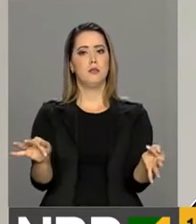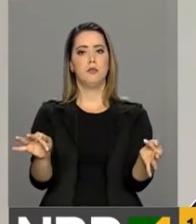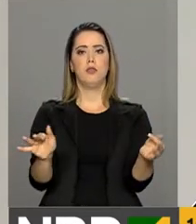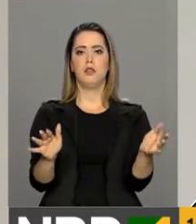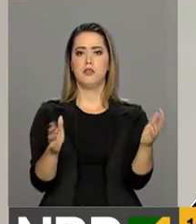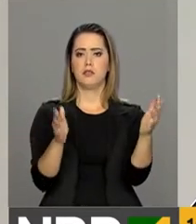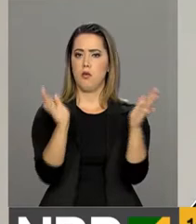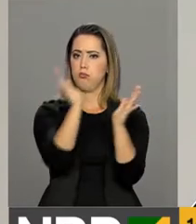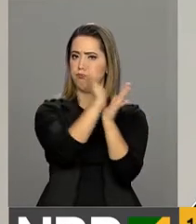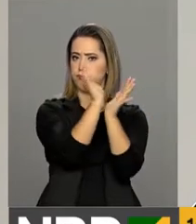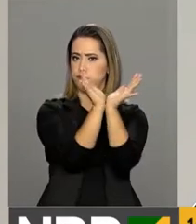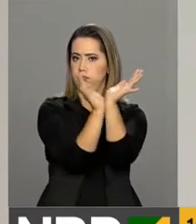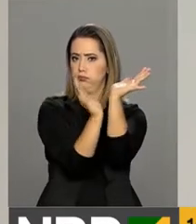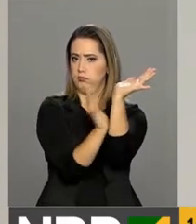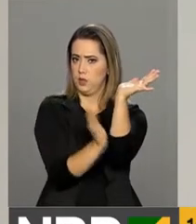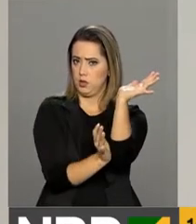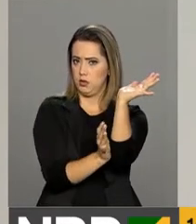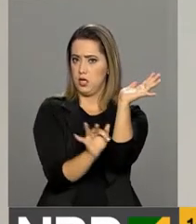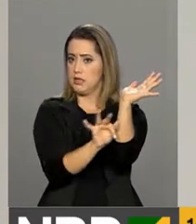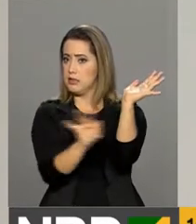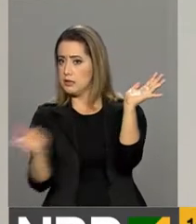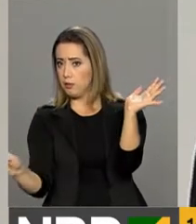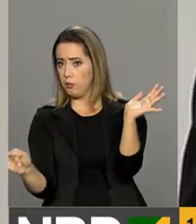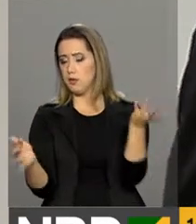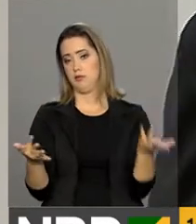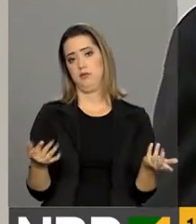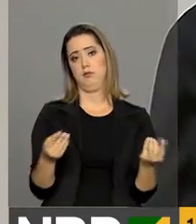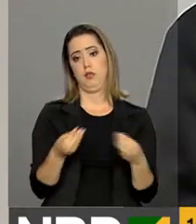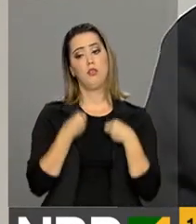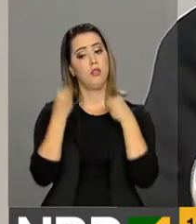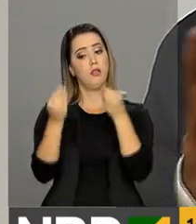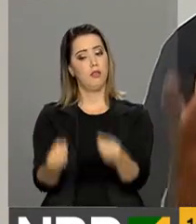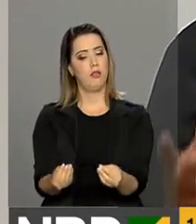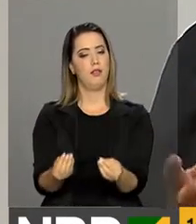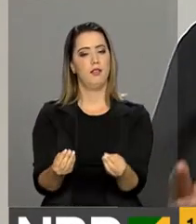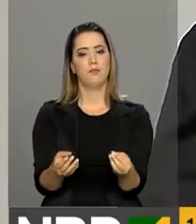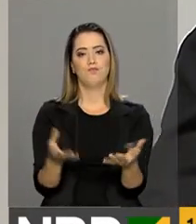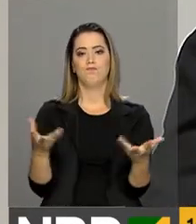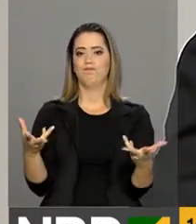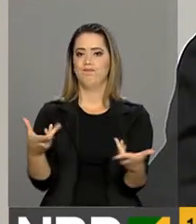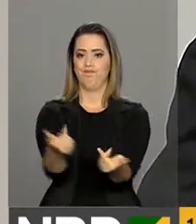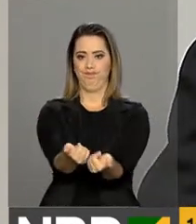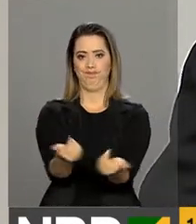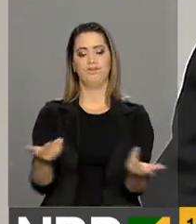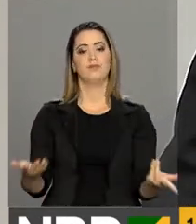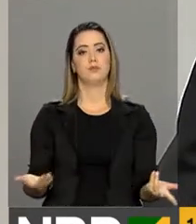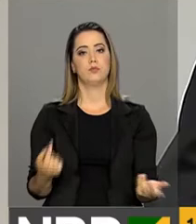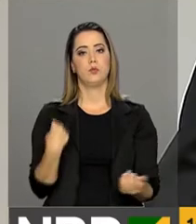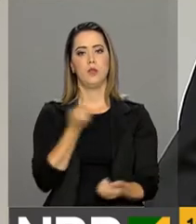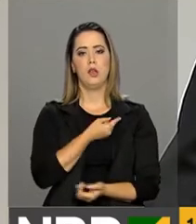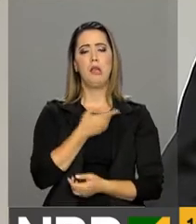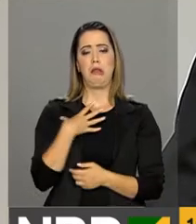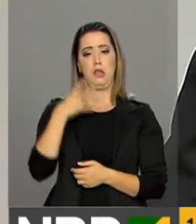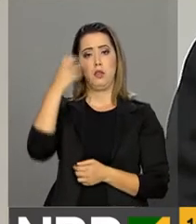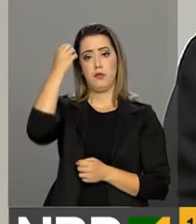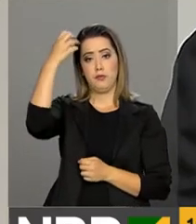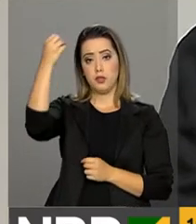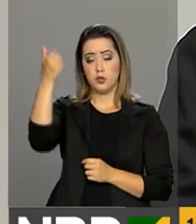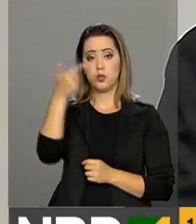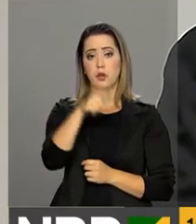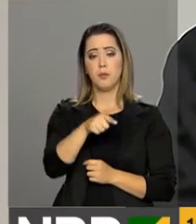melhoram o ambiente de negócios e trazem eficiência e as várias vezes ao exterior